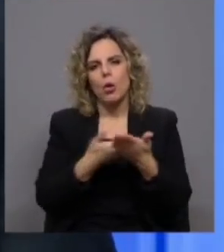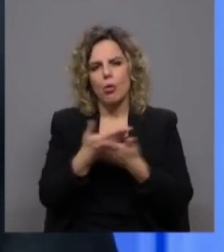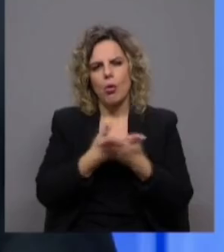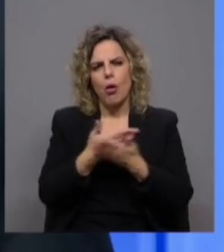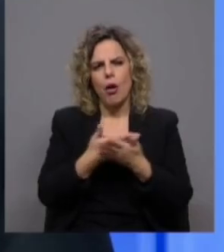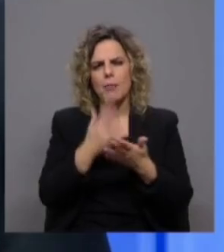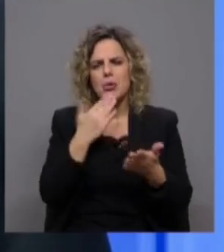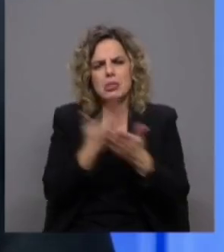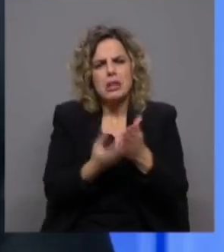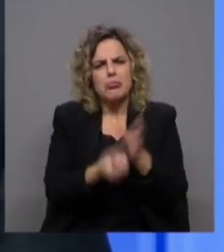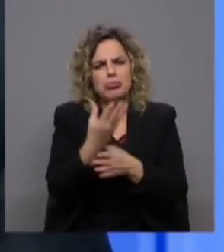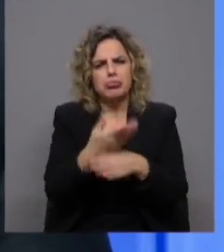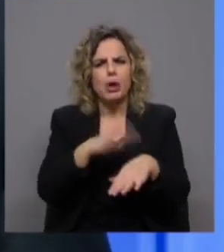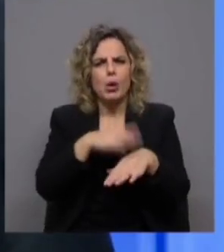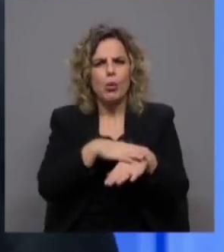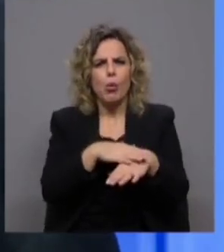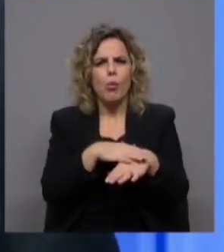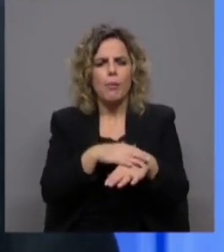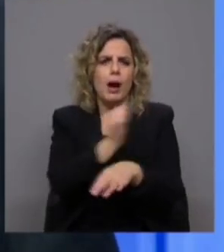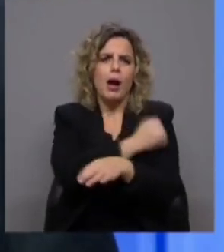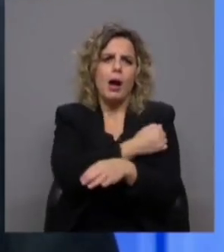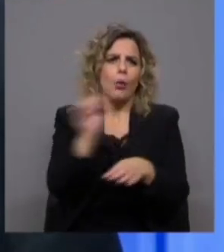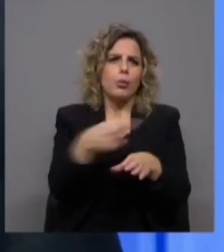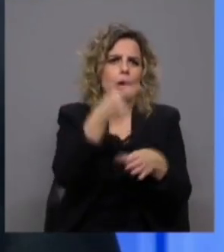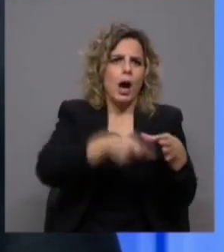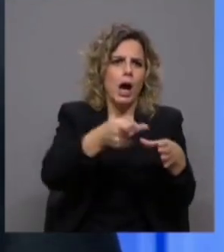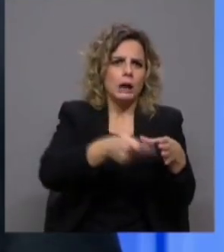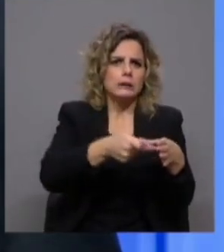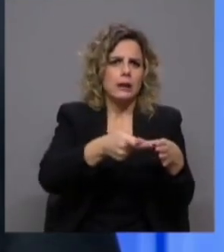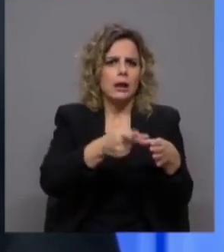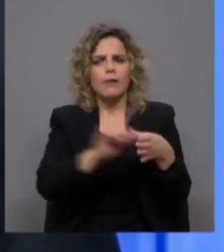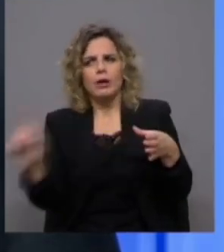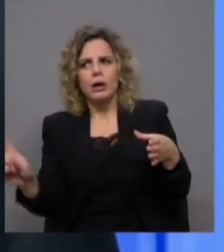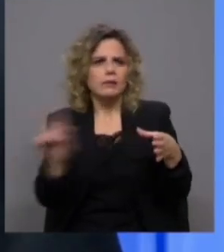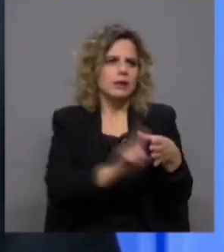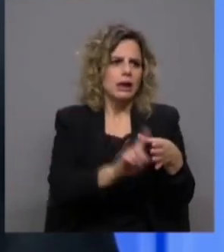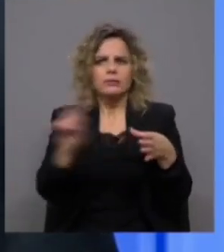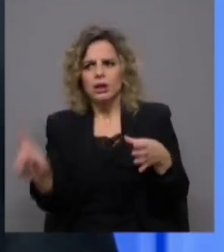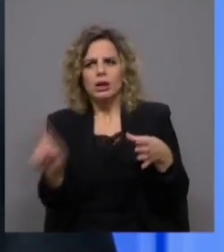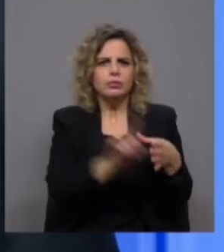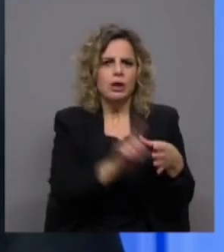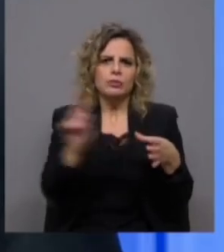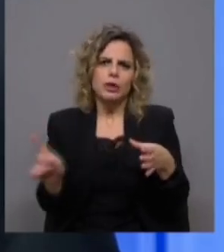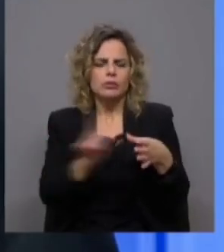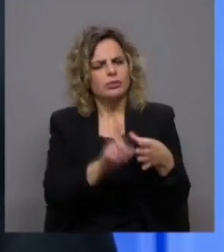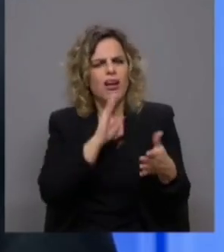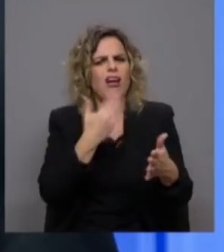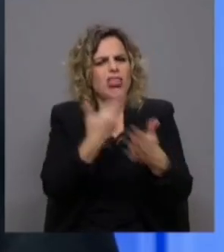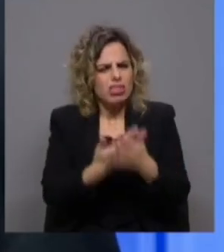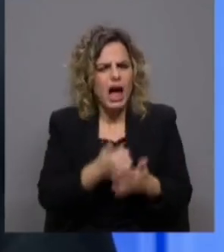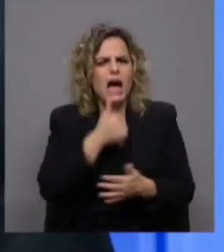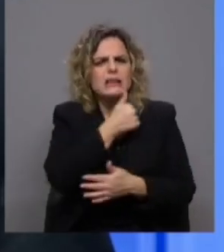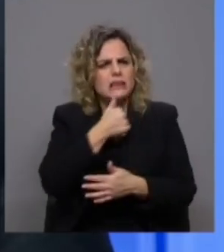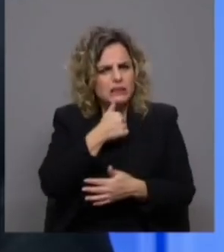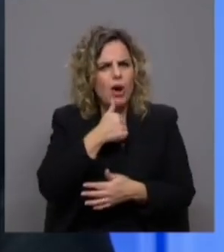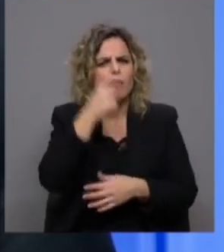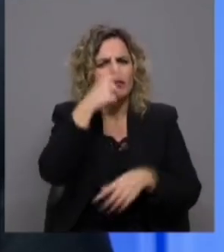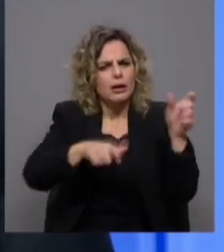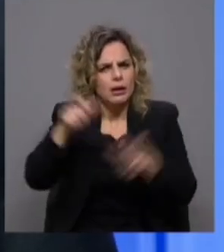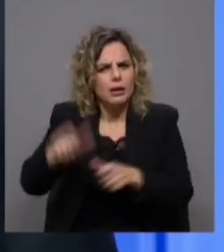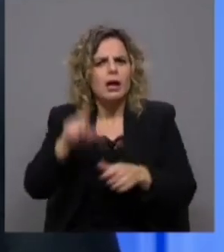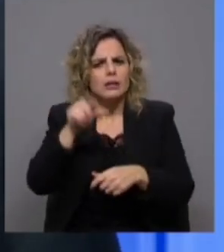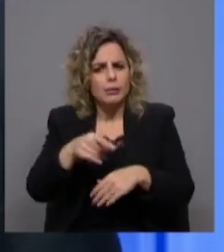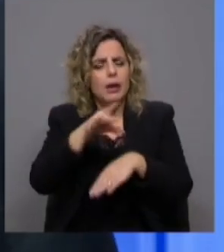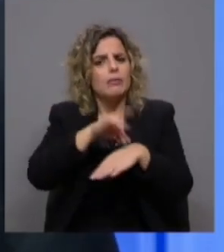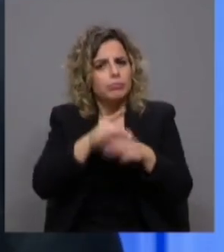econômicos estão desejar com este confinamento confinamento confinamento confinamento que vão produzir também não só sofrimento humano mas também patologias e